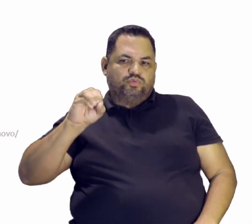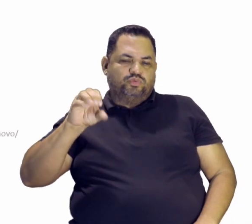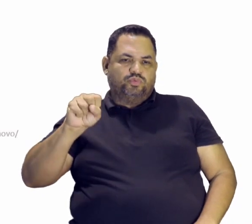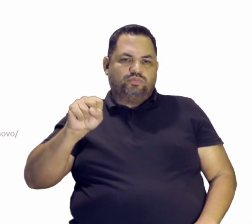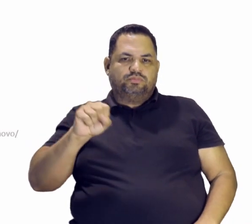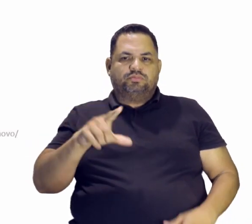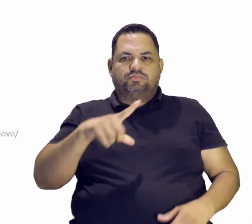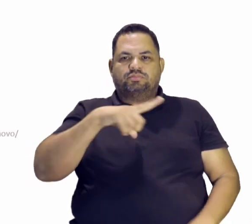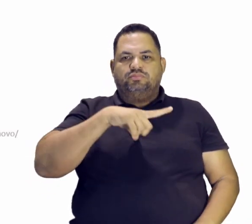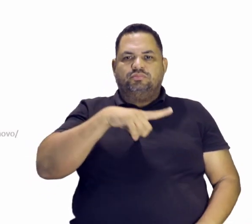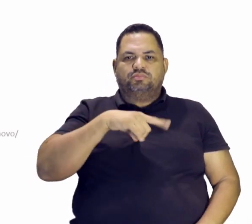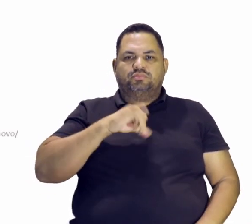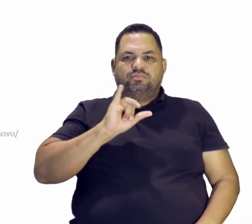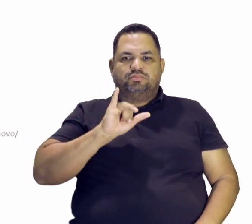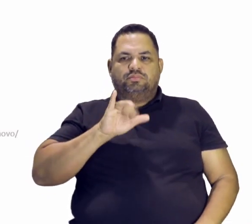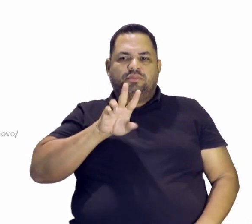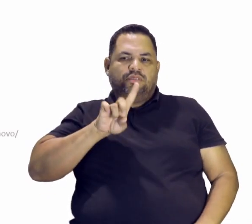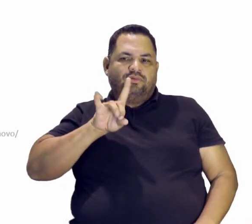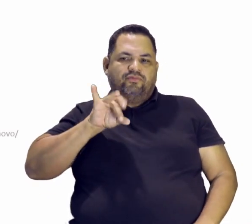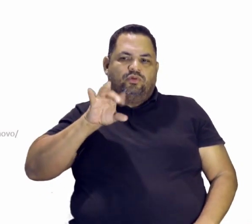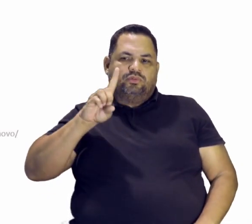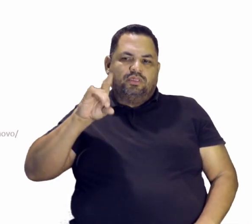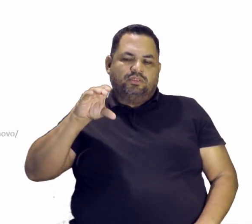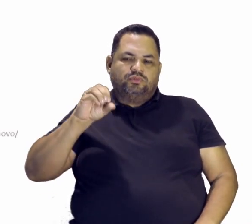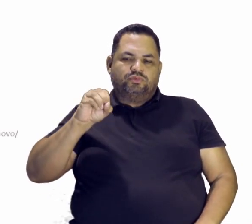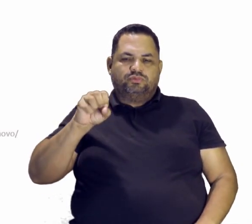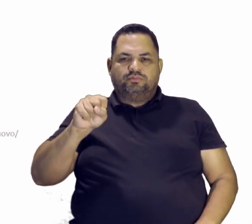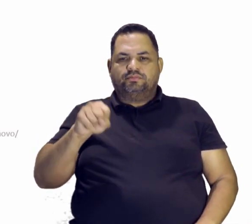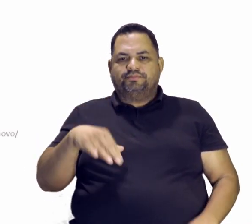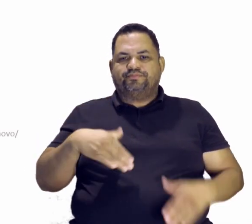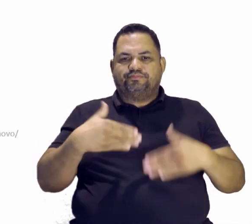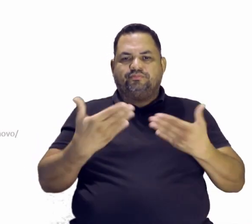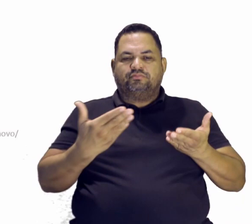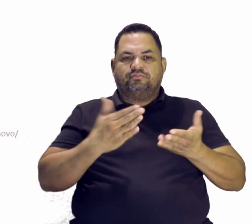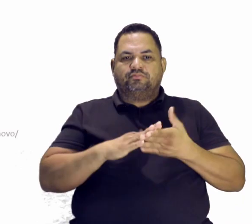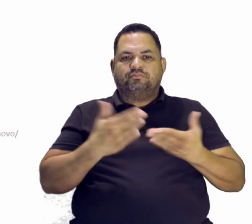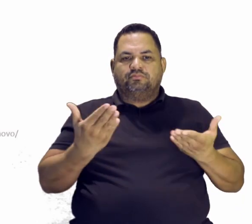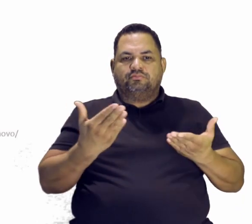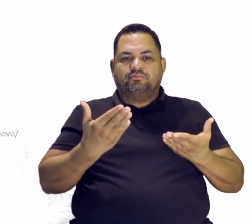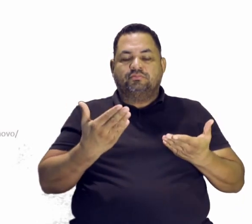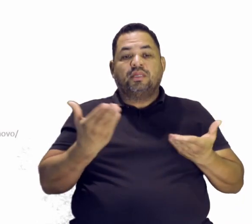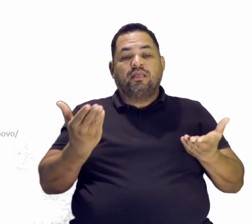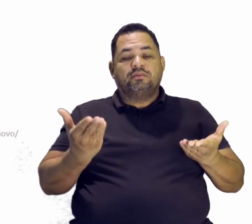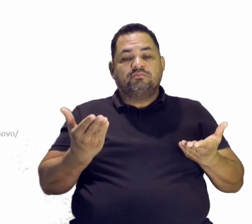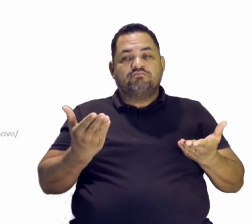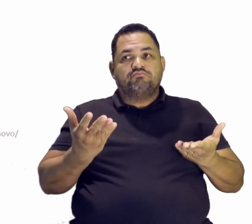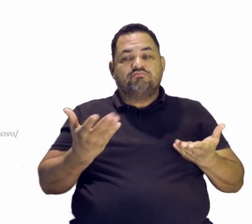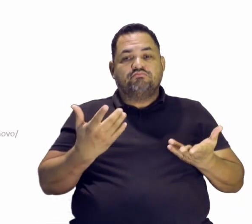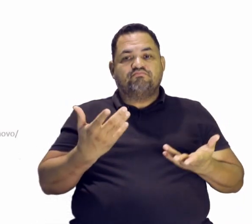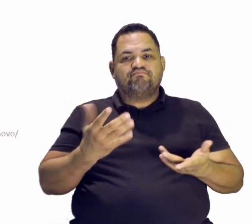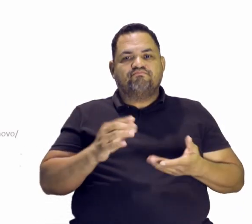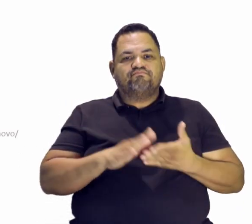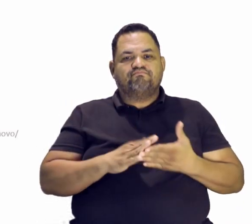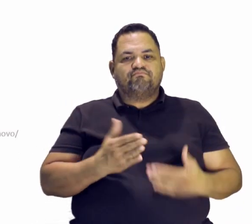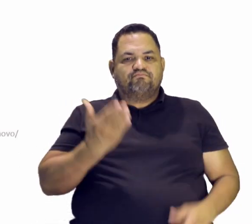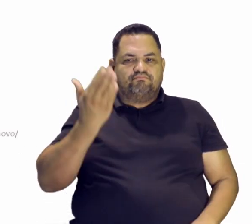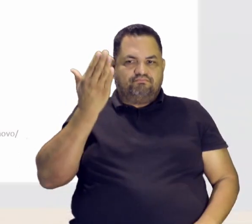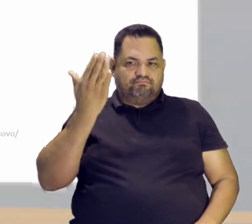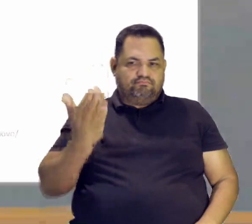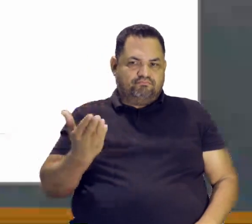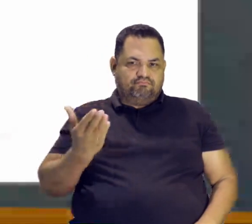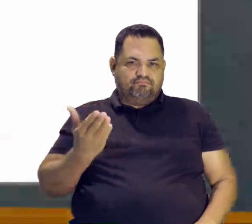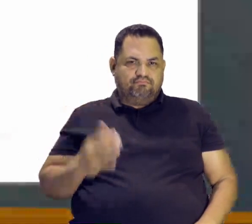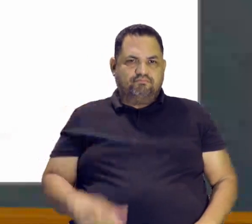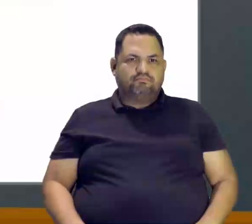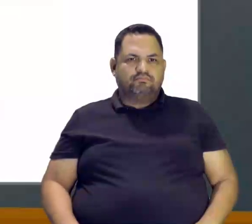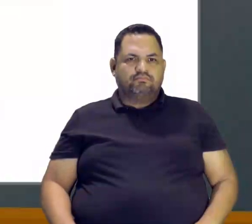nós temos aqui os movimentos involuntários. E aí eu venho aqui contigo, né, do lado desse slide aqui,